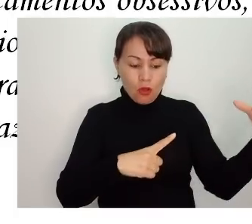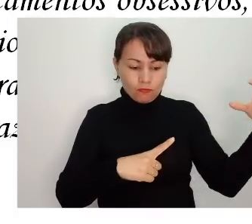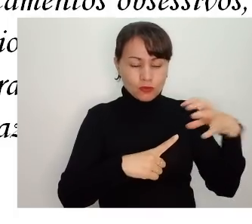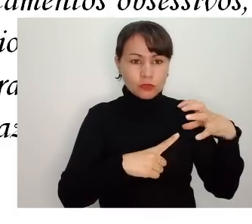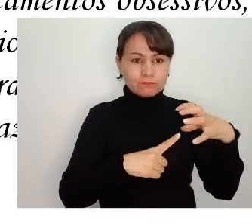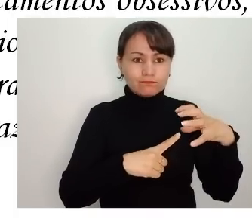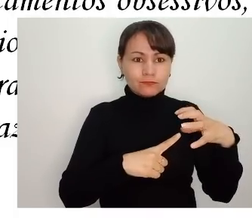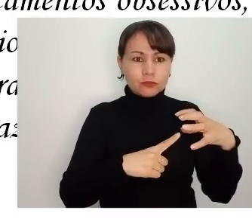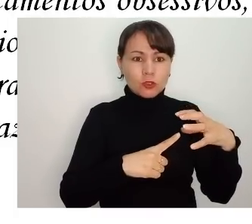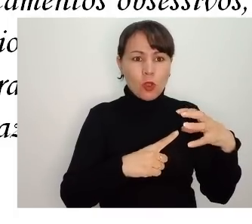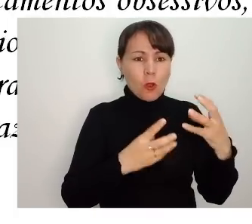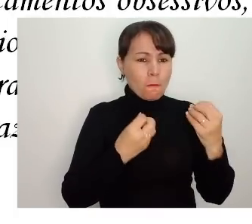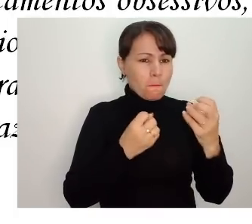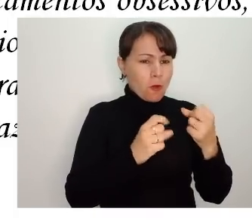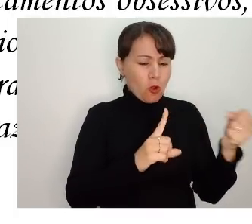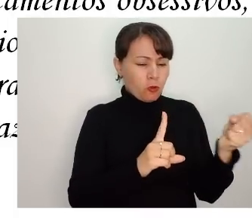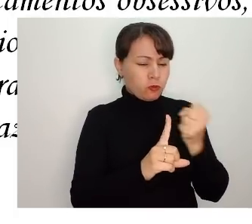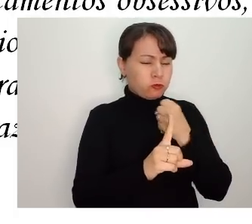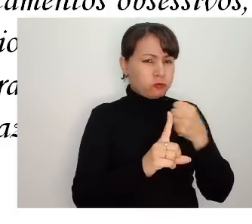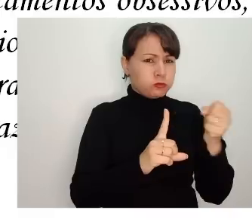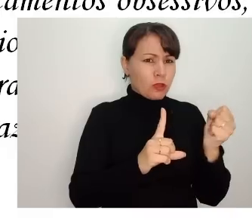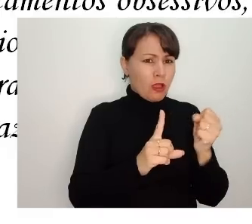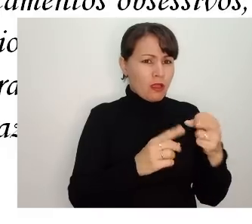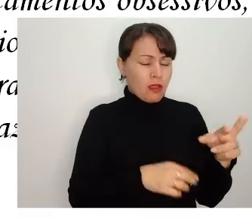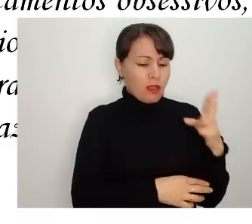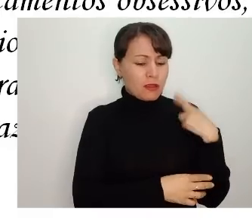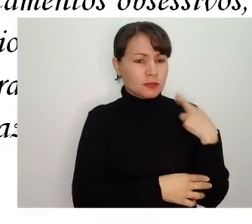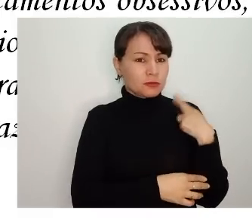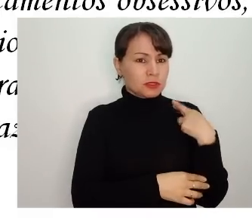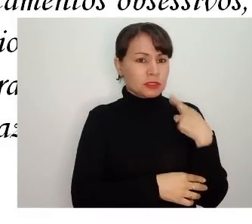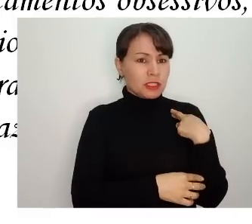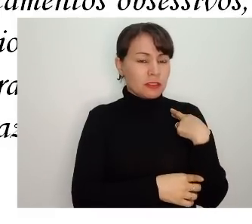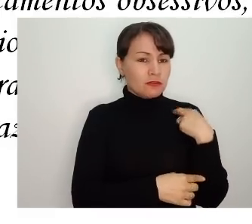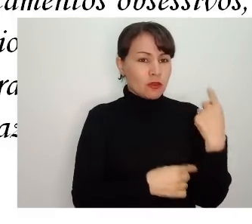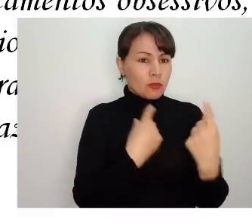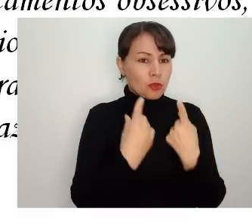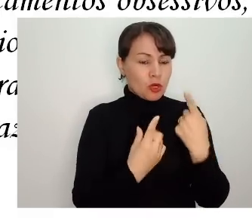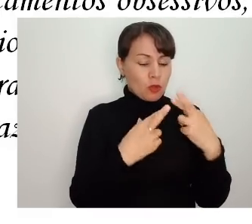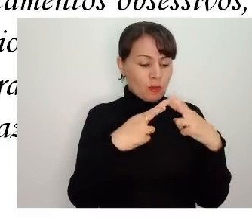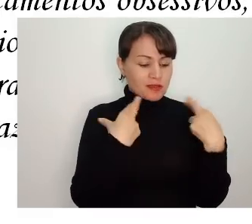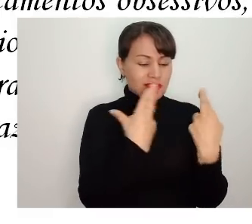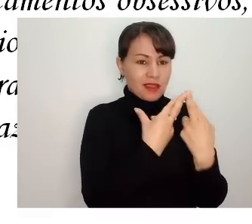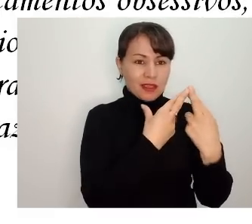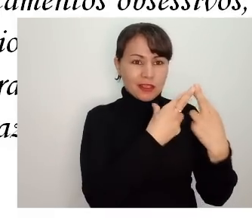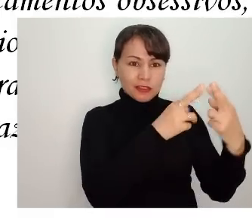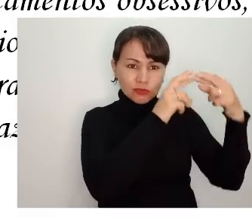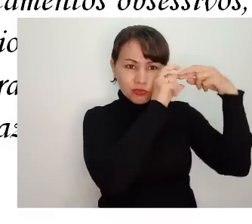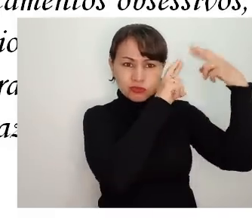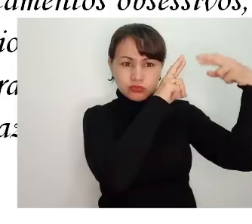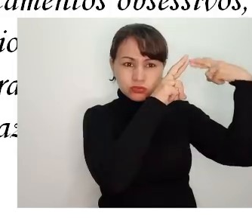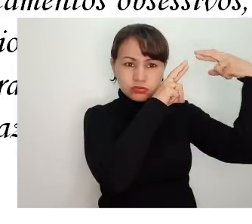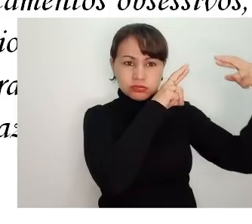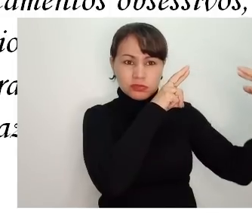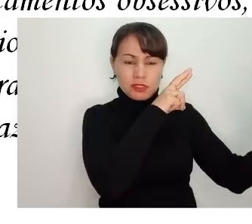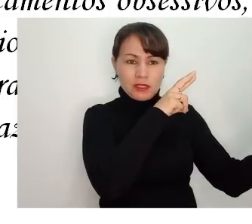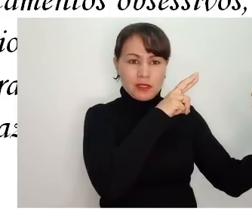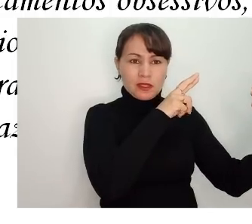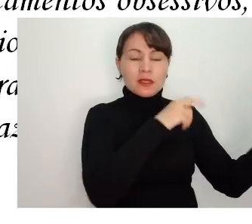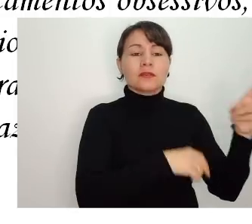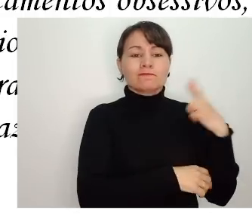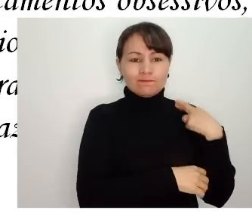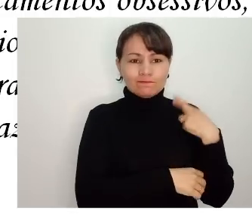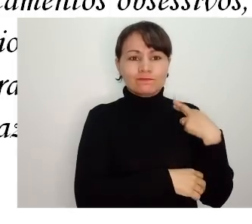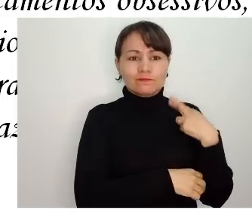ele provocou uma metilação dos nossos genes, responsáveis por algumas redes neuronais no sistema nervoso central,